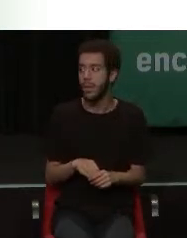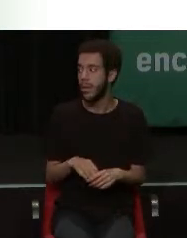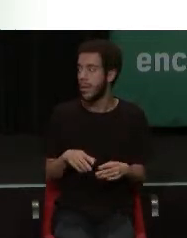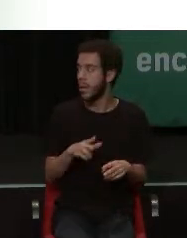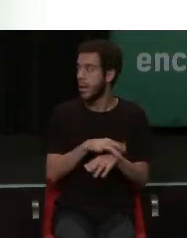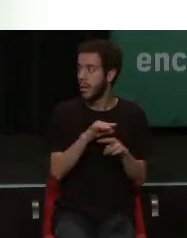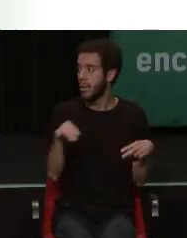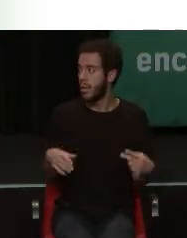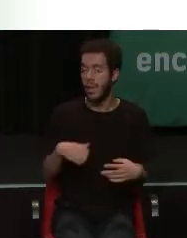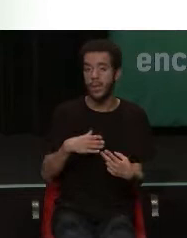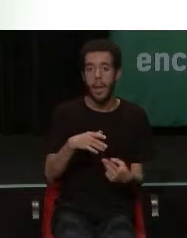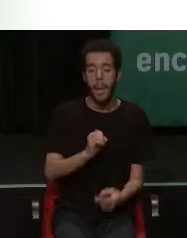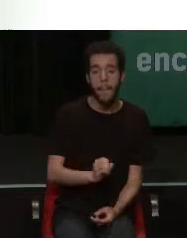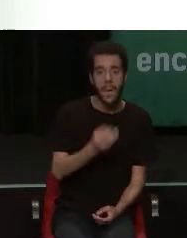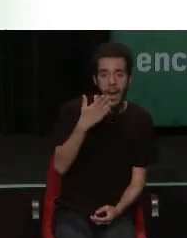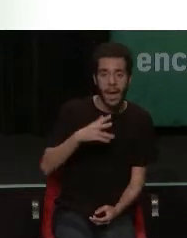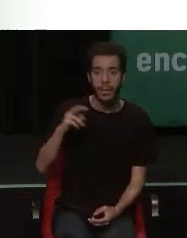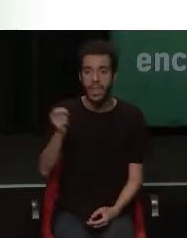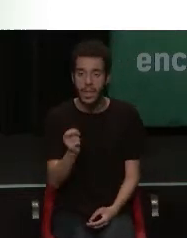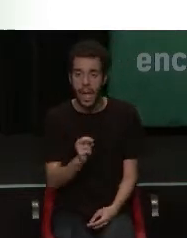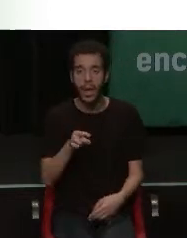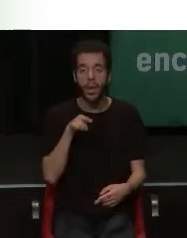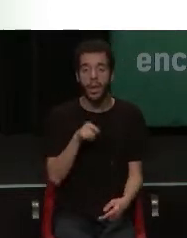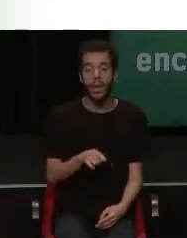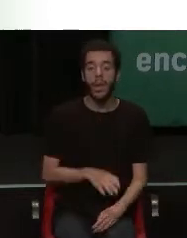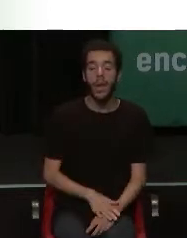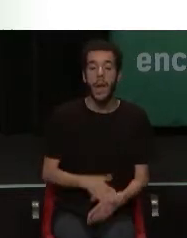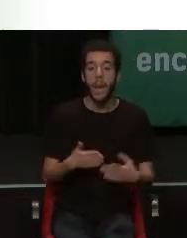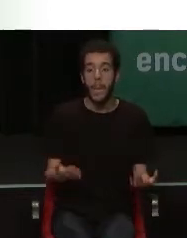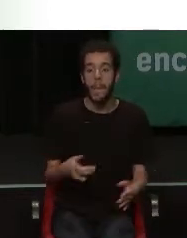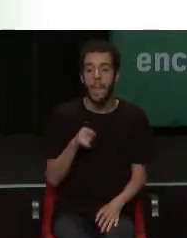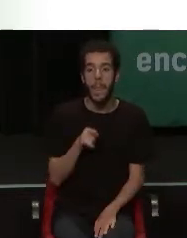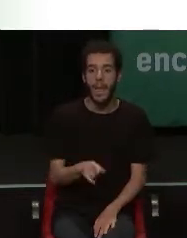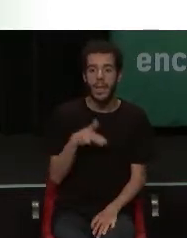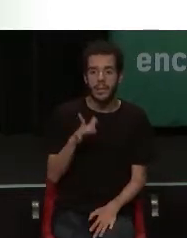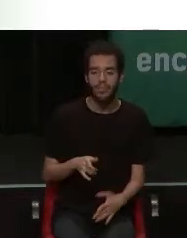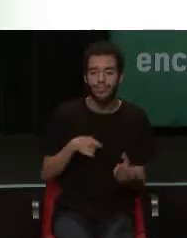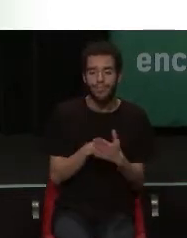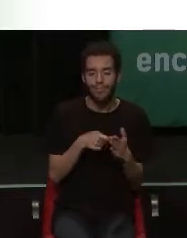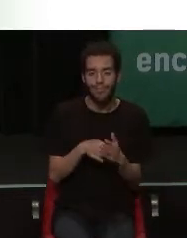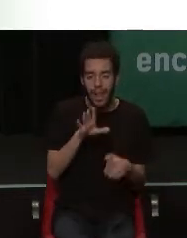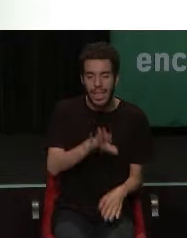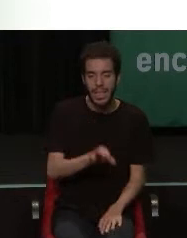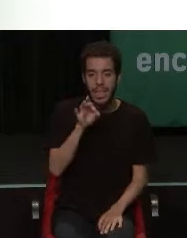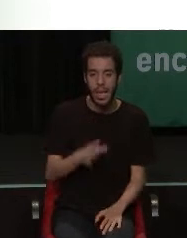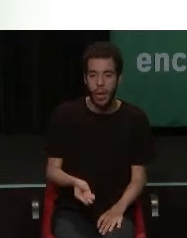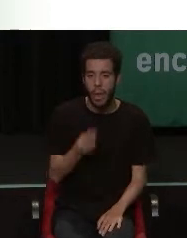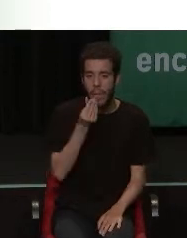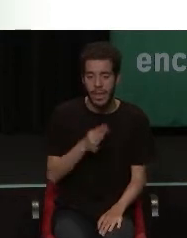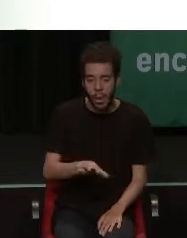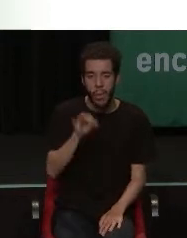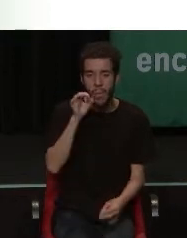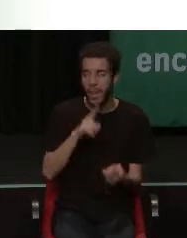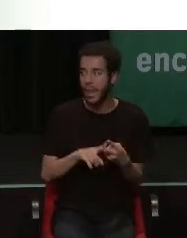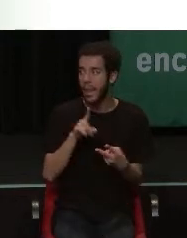terciários, em hospitais primários, a utilização e a pressão de seleção na alimentação,